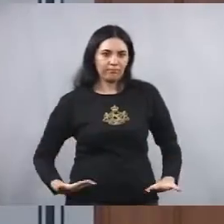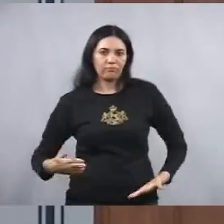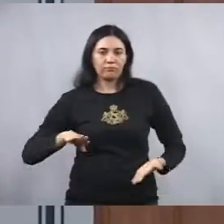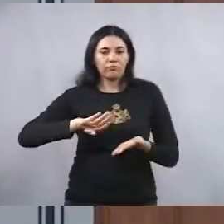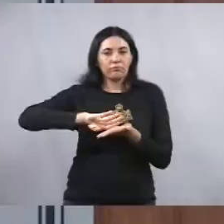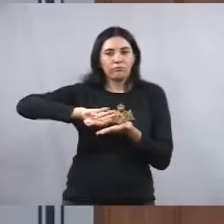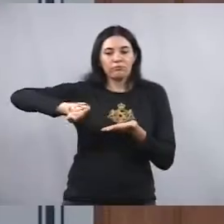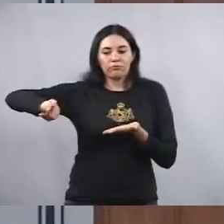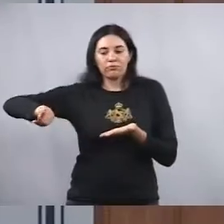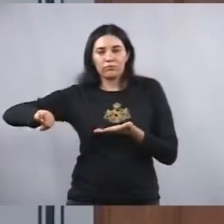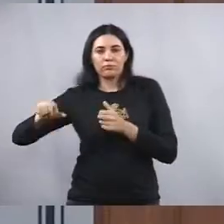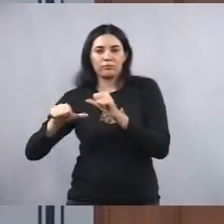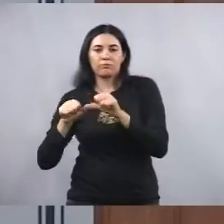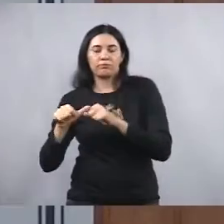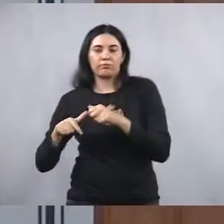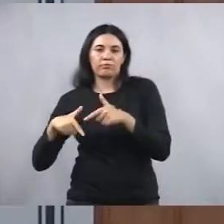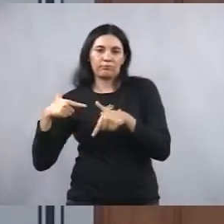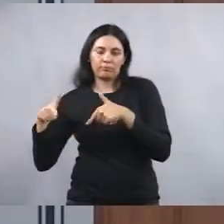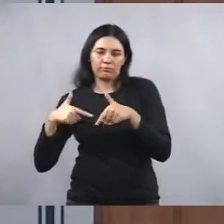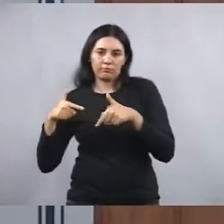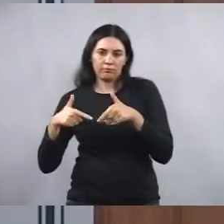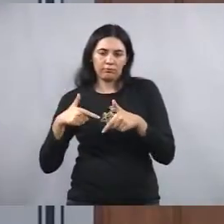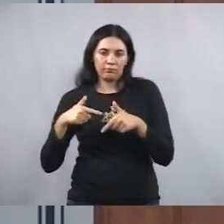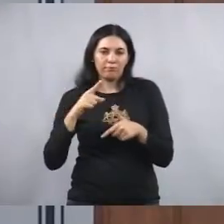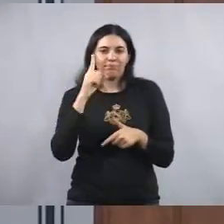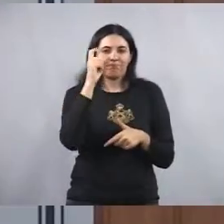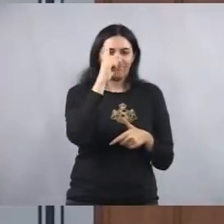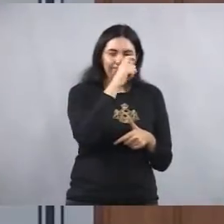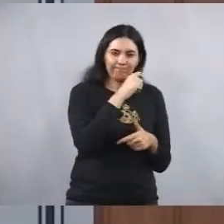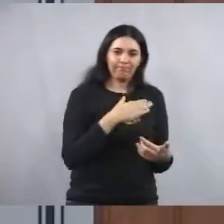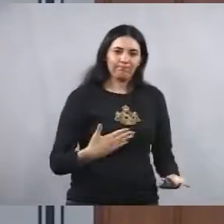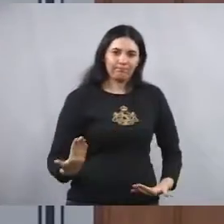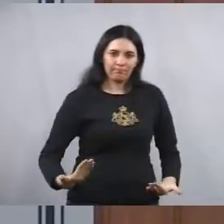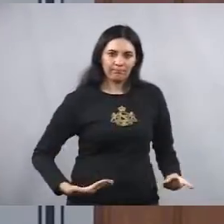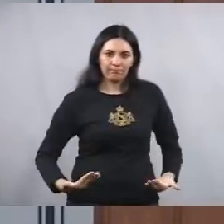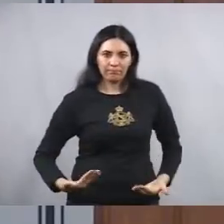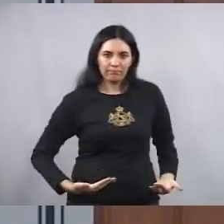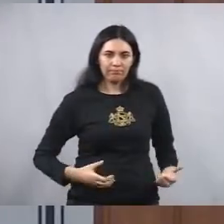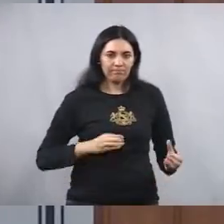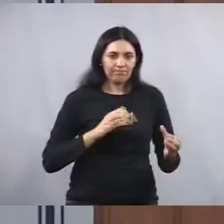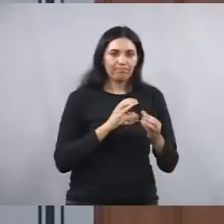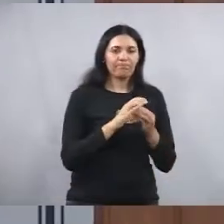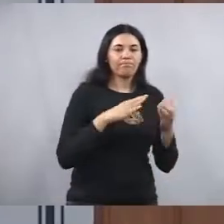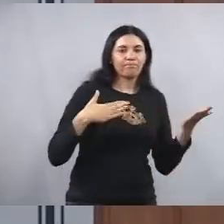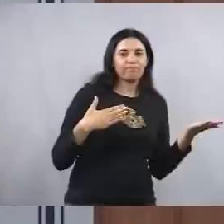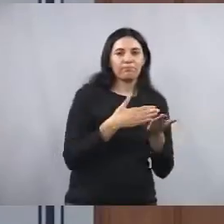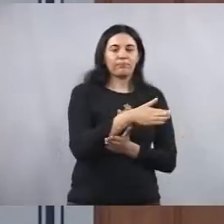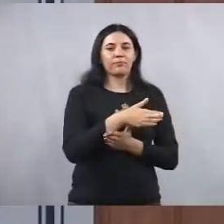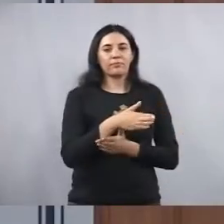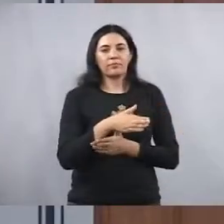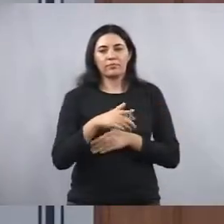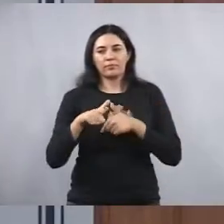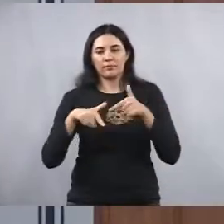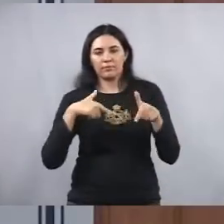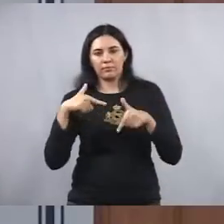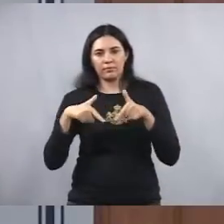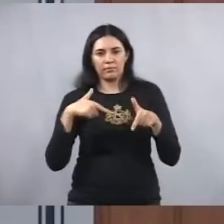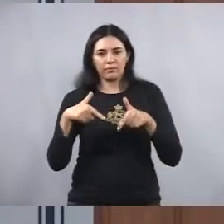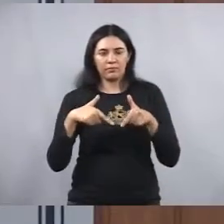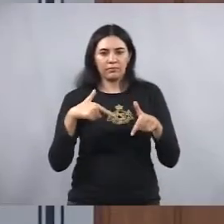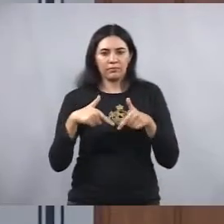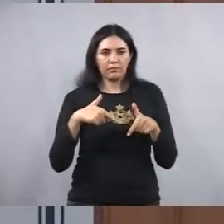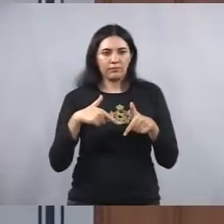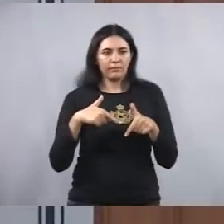é a coisa mais difícil é um servidor prestar um concurso e entrar no serviço público E aí o nosso servidor